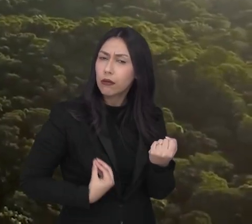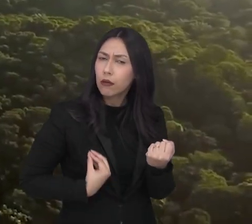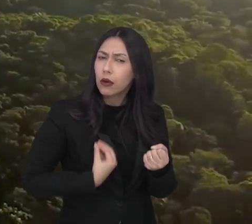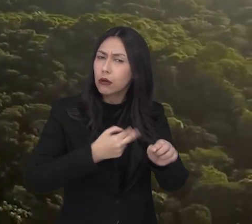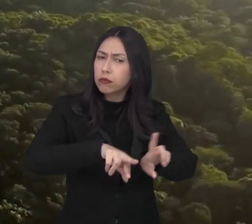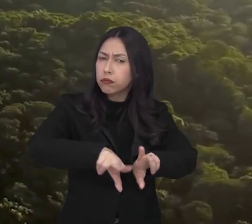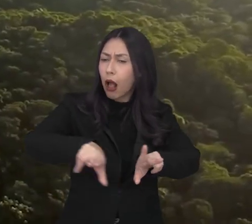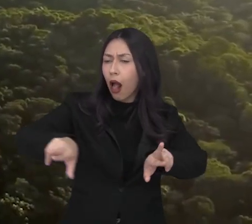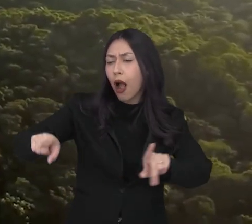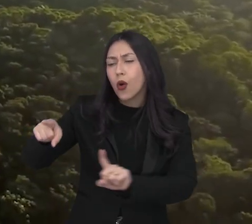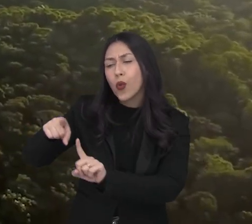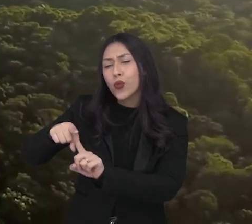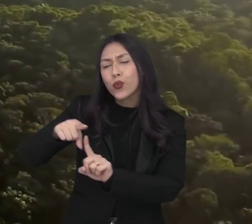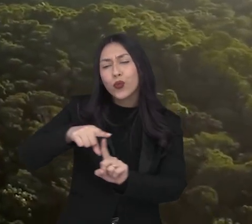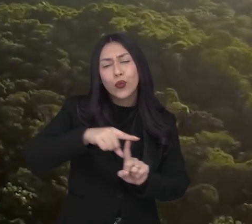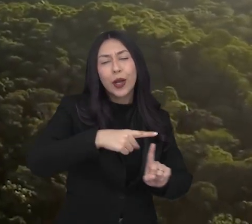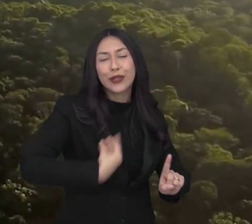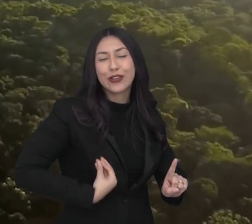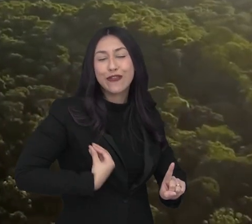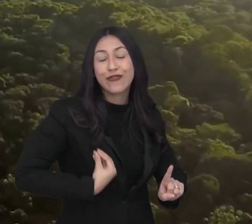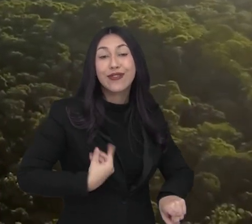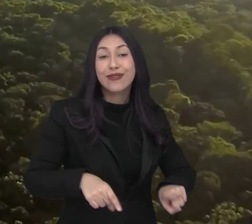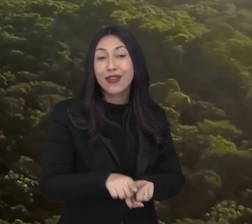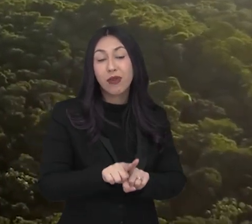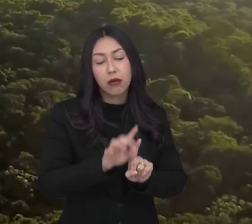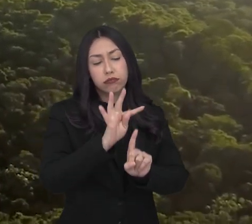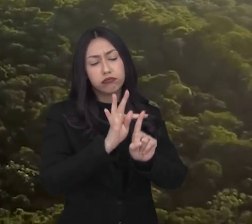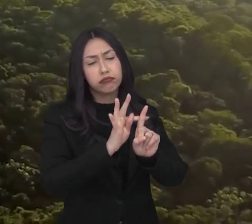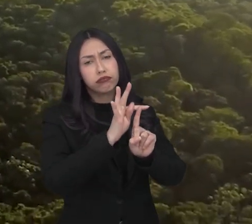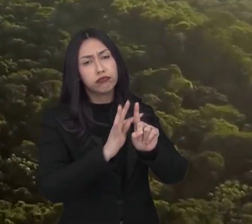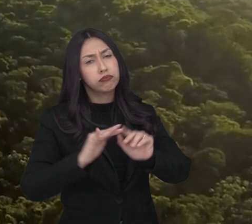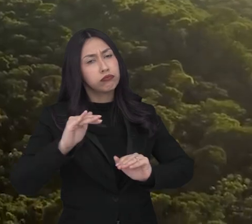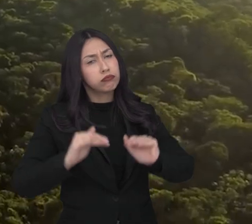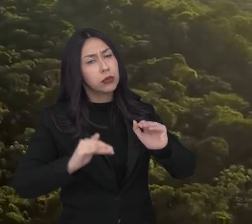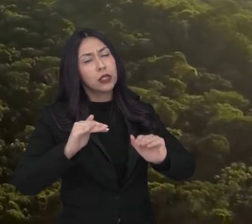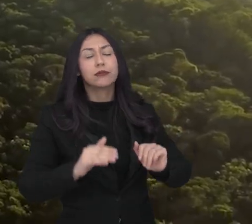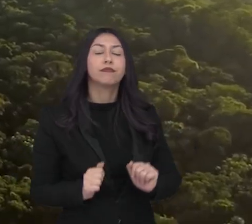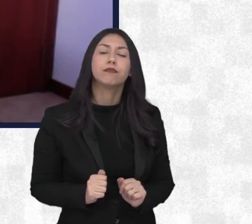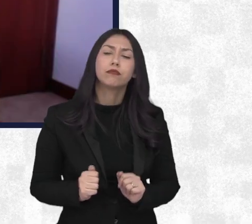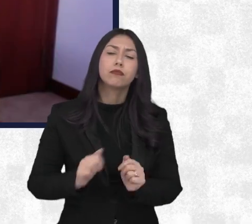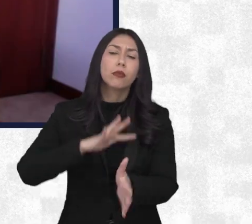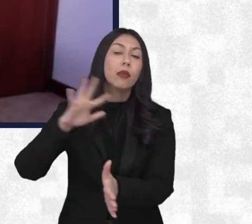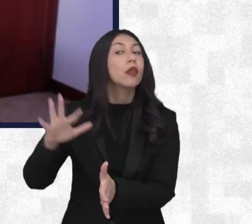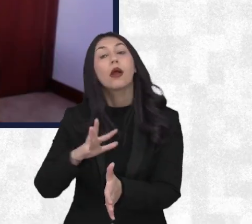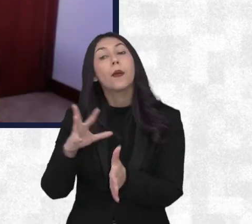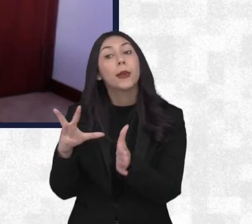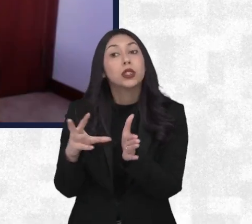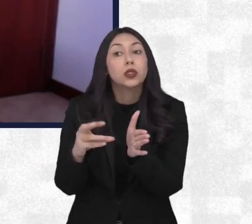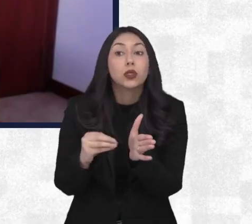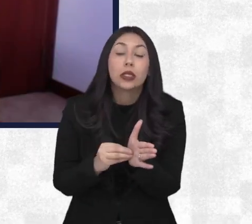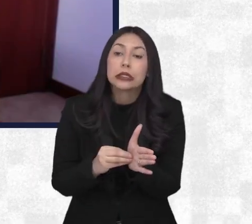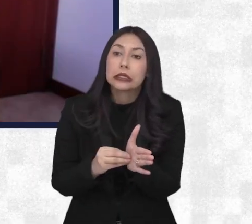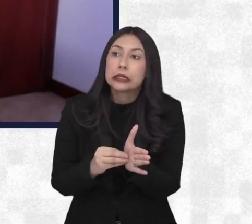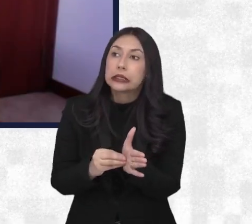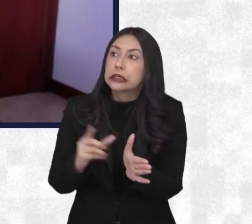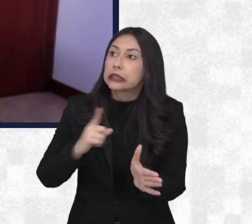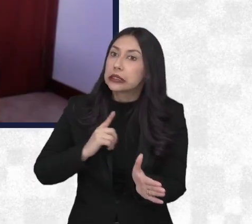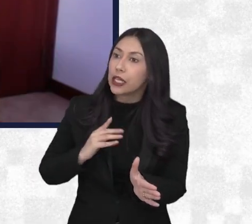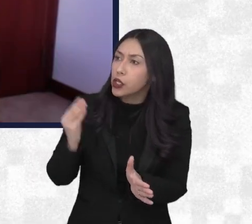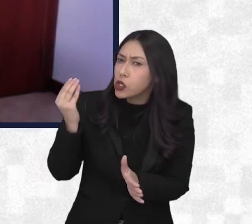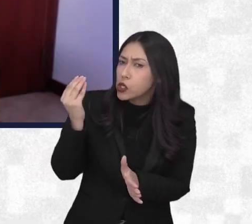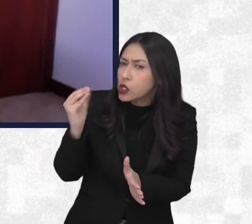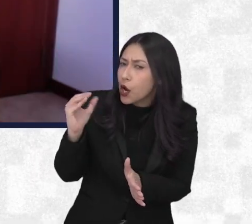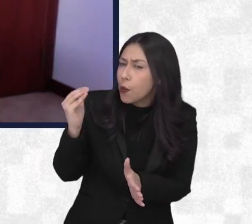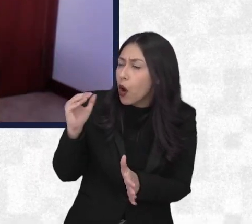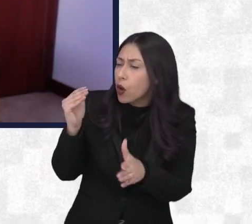garantirem a sobrevivência das espécies, ajudam a equilibrar a temperatura do planeta. A Amazônia, ela é uma reserva de